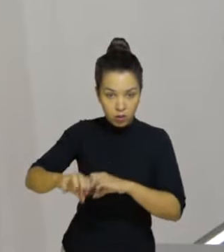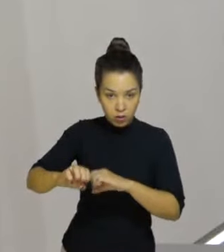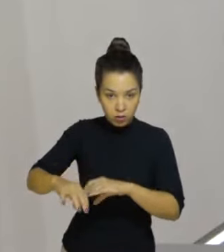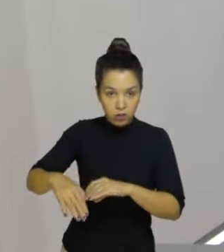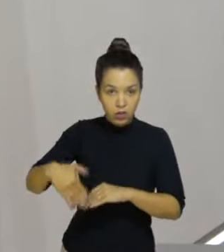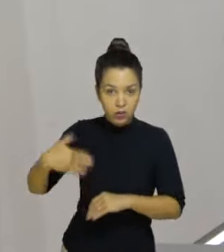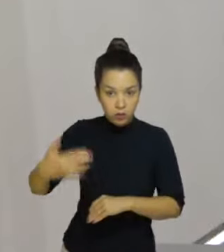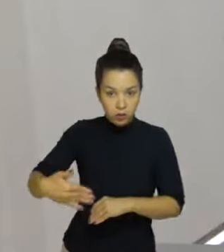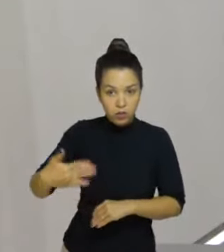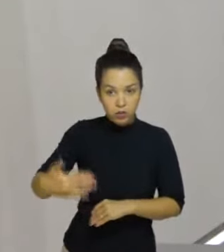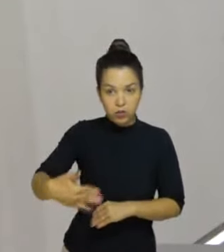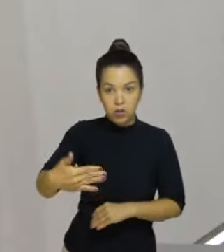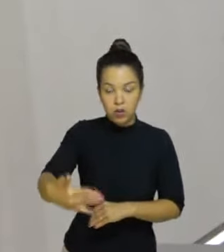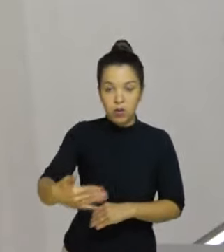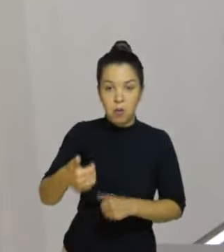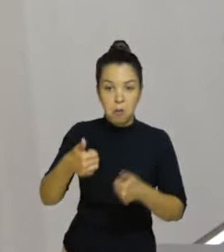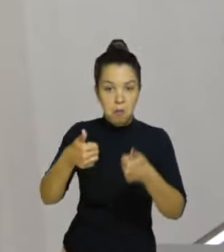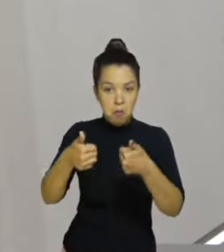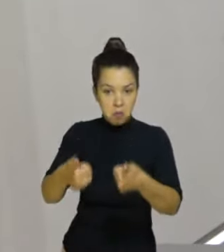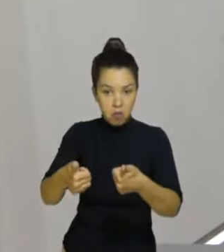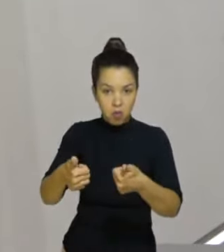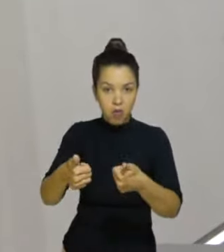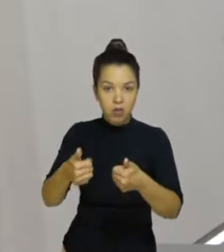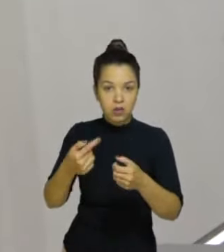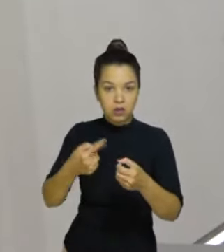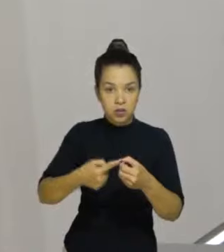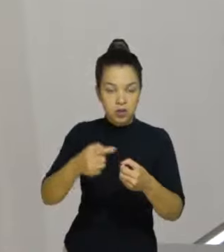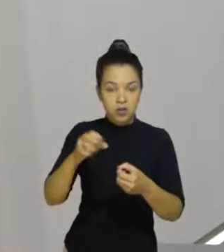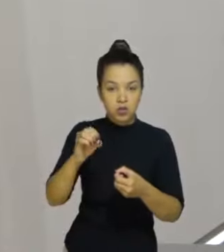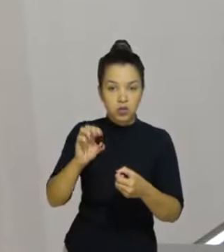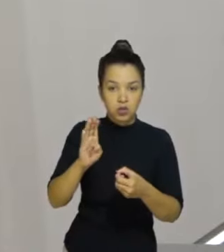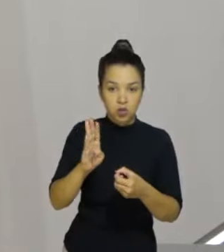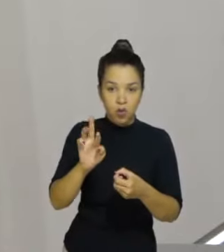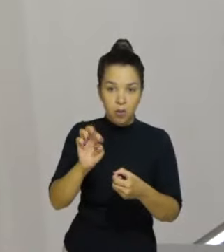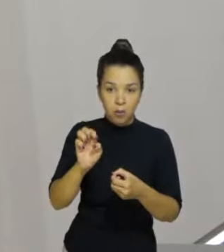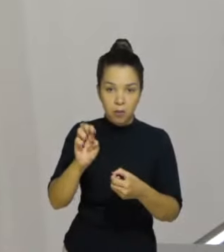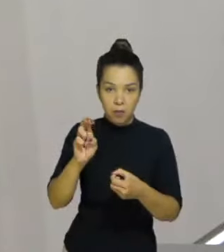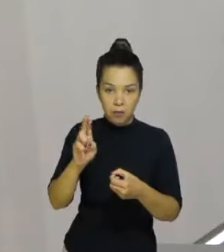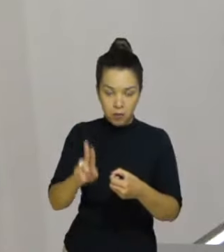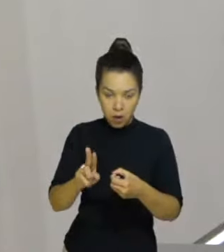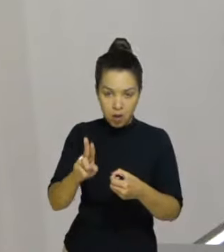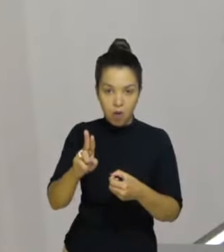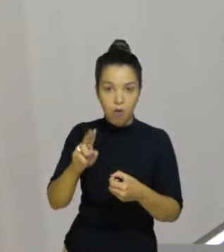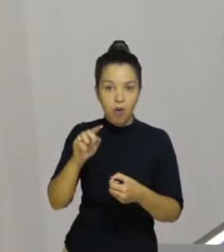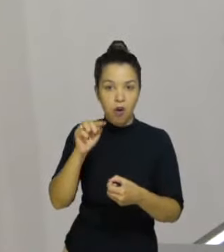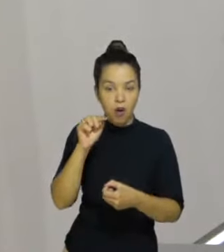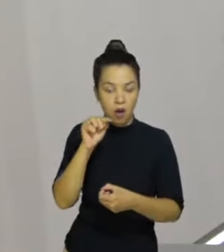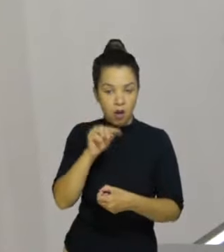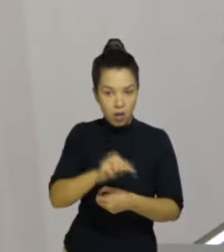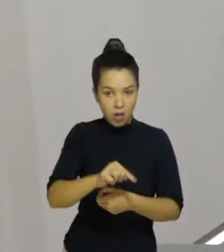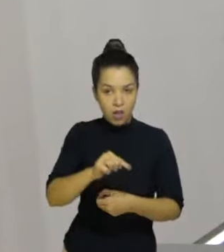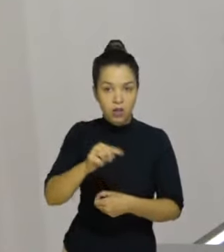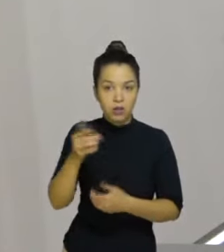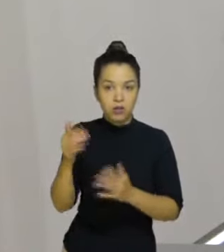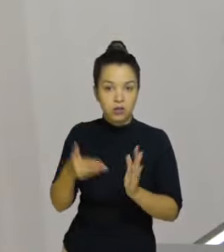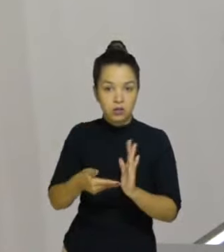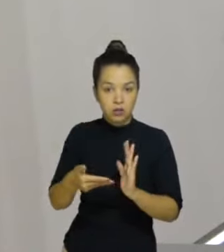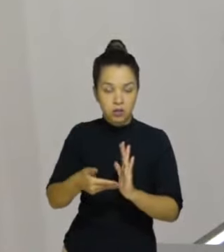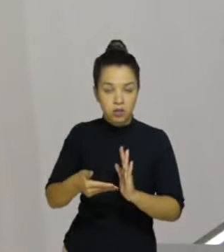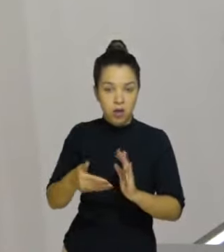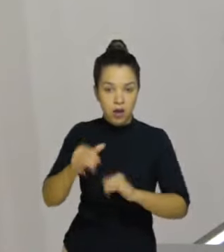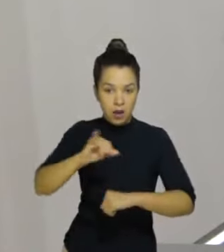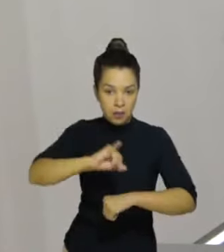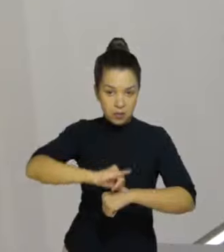resultados positivos, Sobral foi considerada pelo Senado a capital da educação no